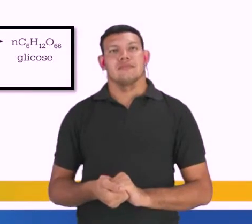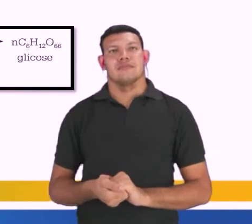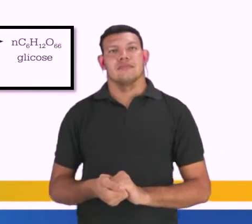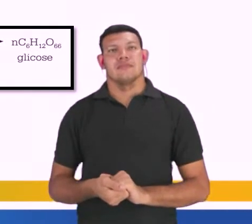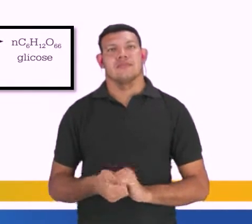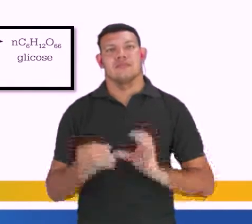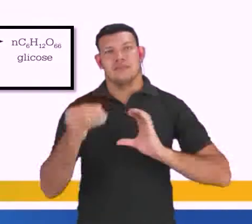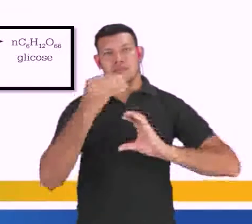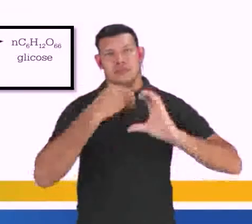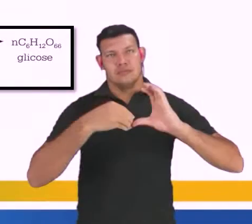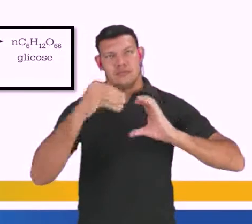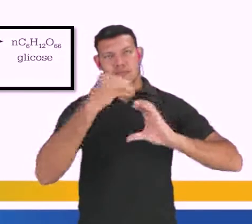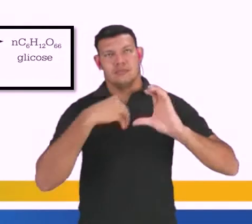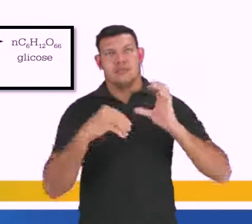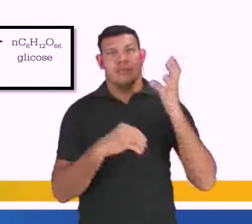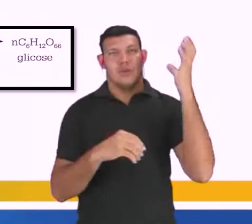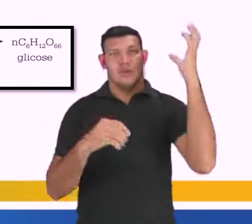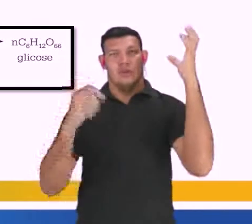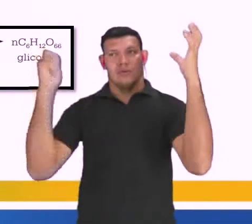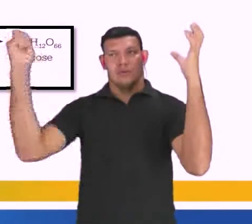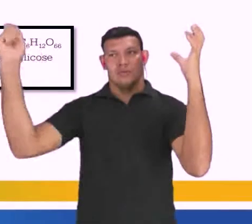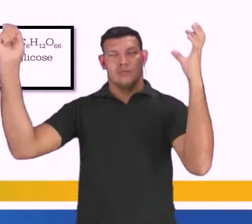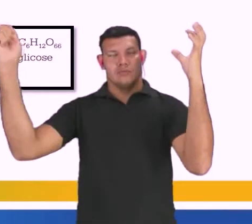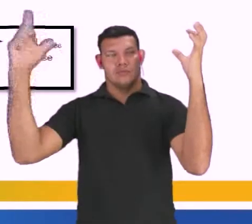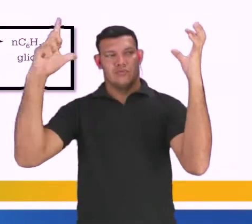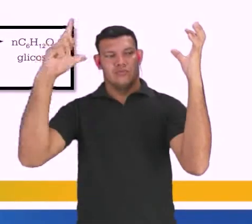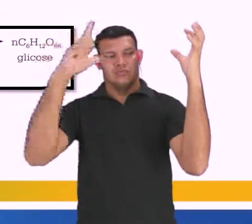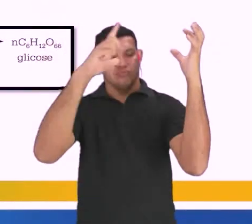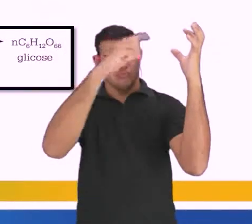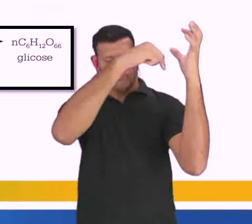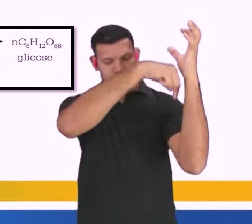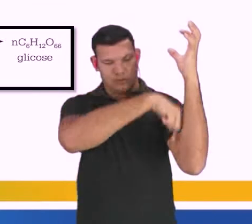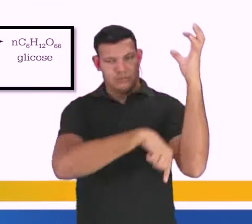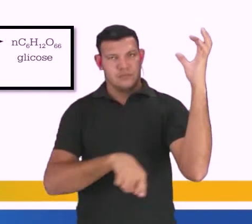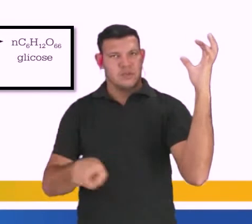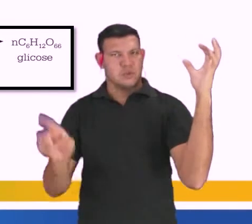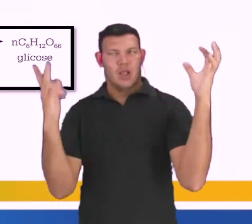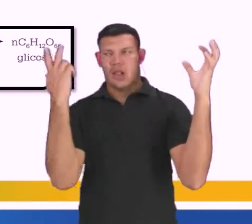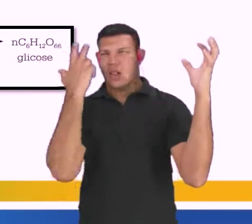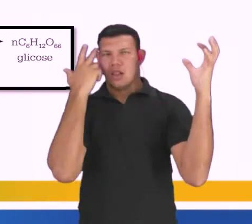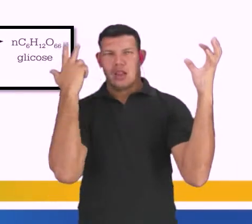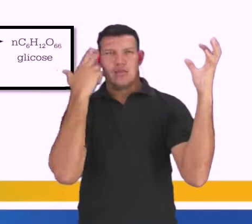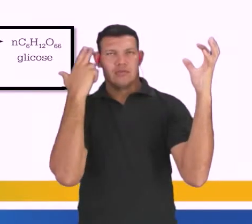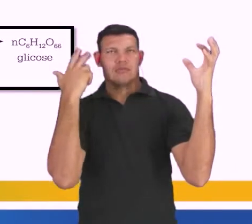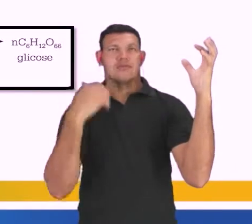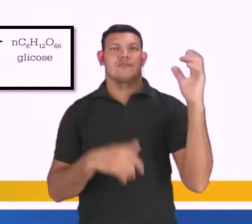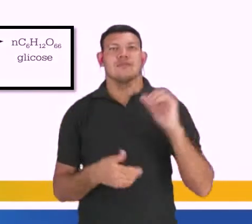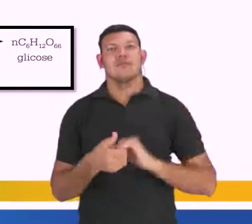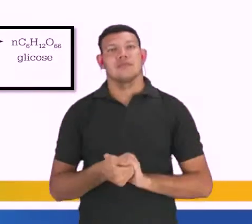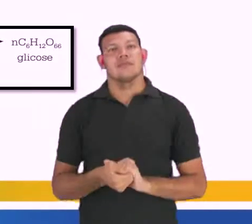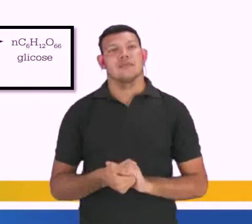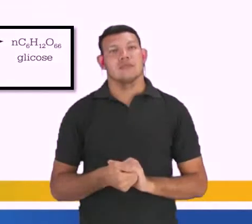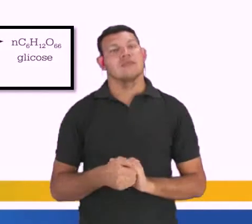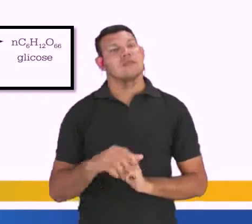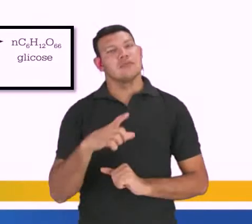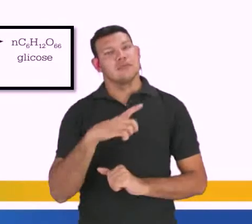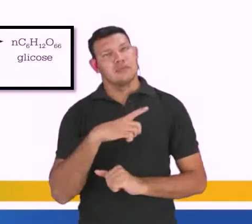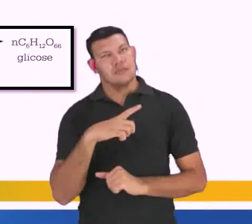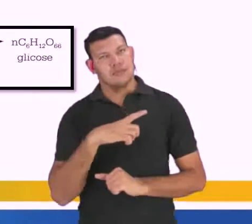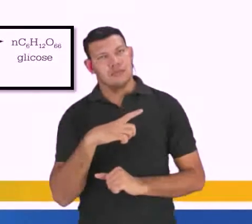Os carboidratos no processo da fotossíntese, ele acontece de forma natural, ok? Então, nós temos